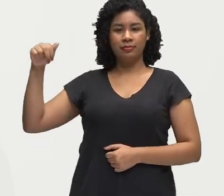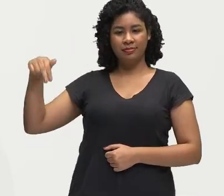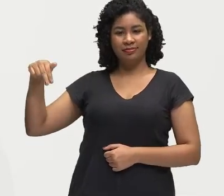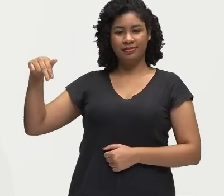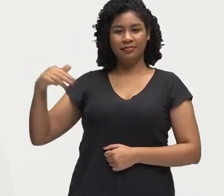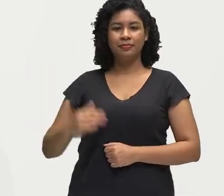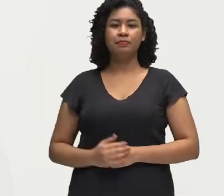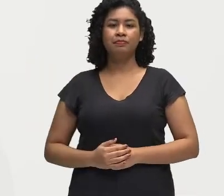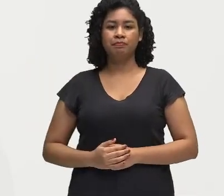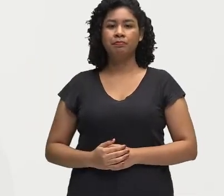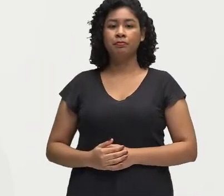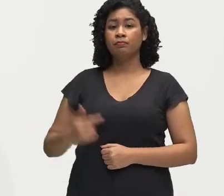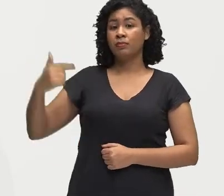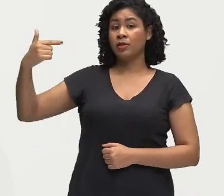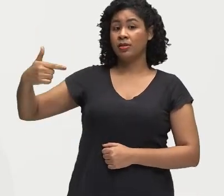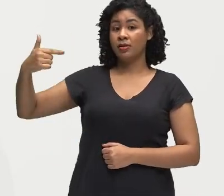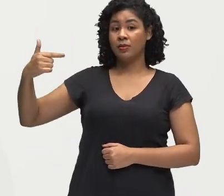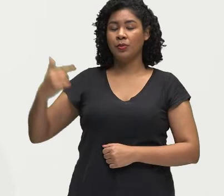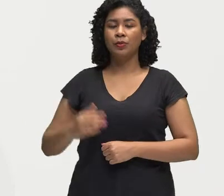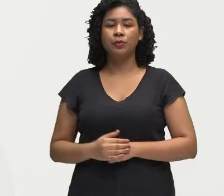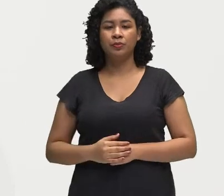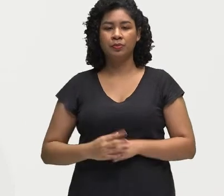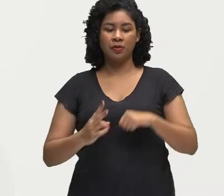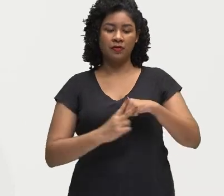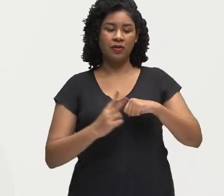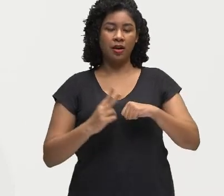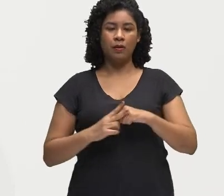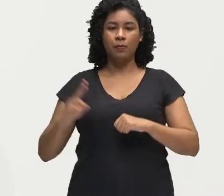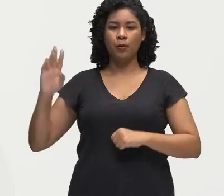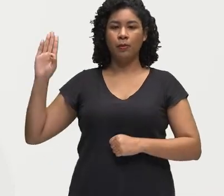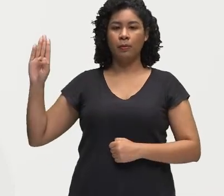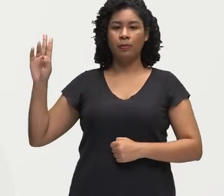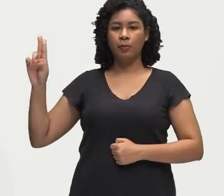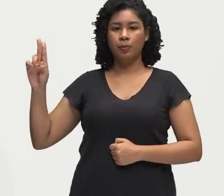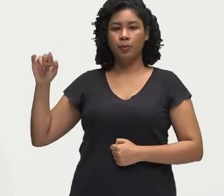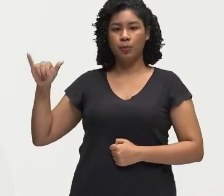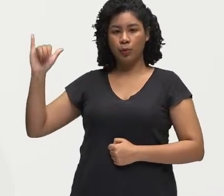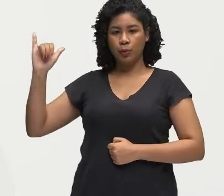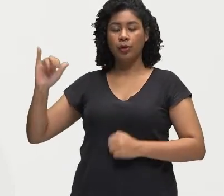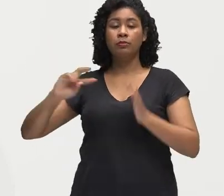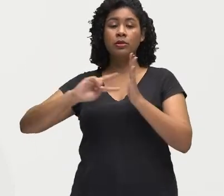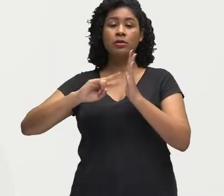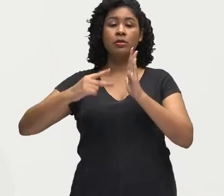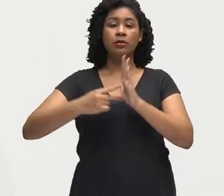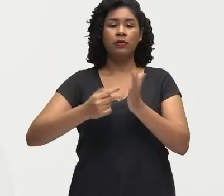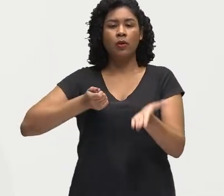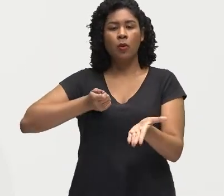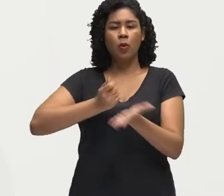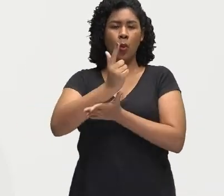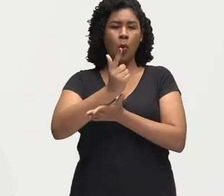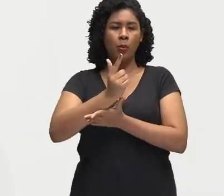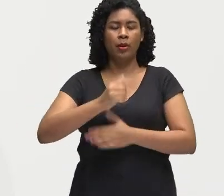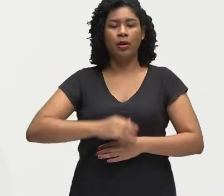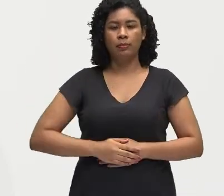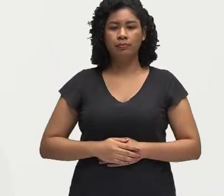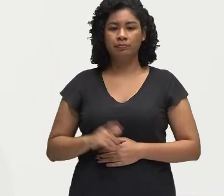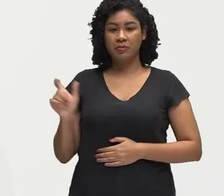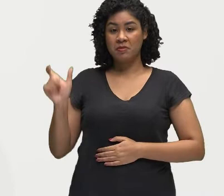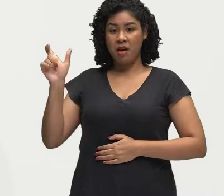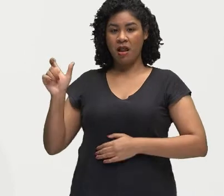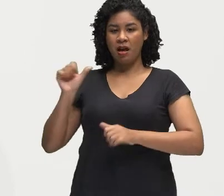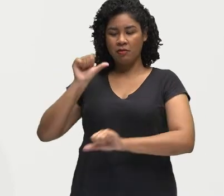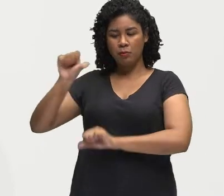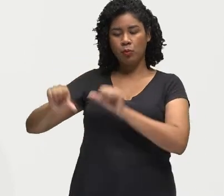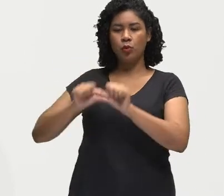O verbo buy, que significa comprar, buy. Olha a forma dele no passado. Bought,